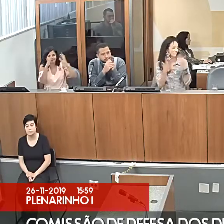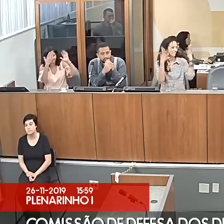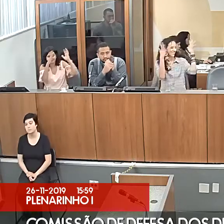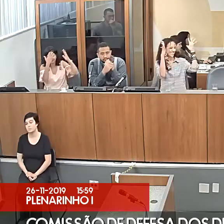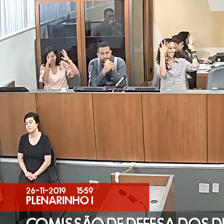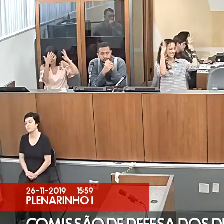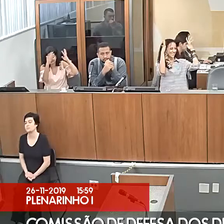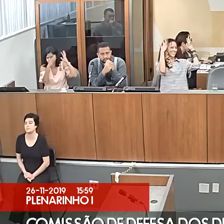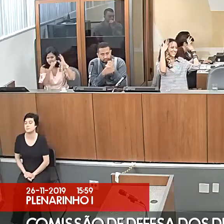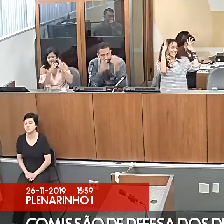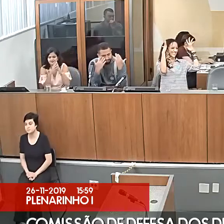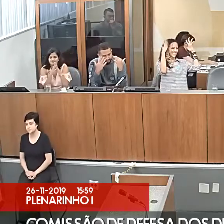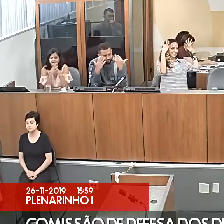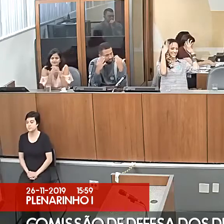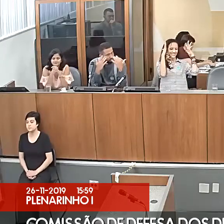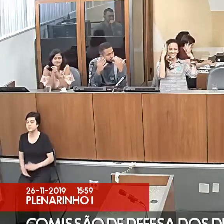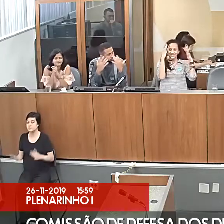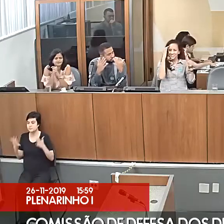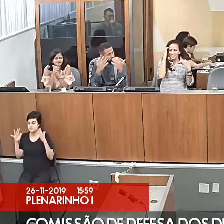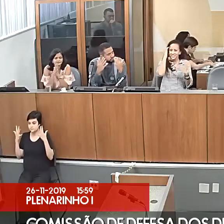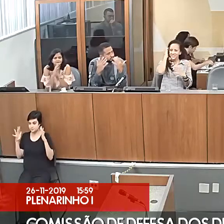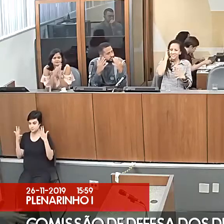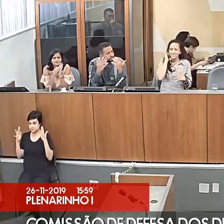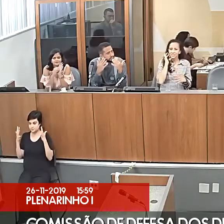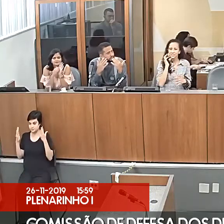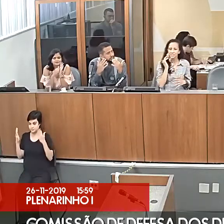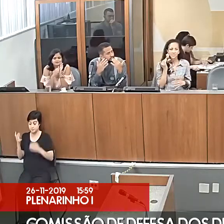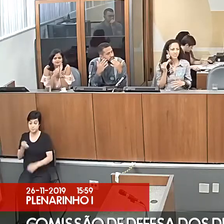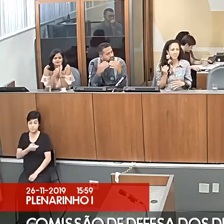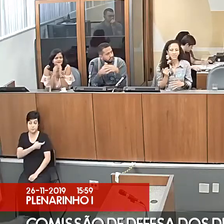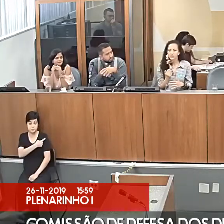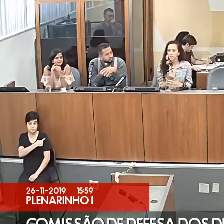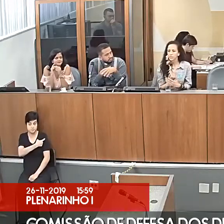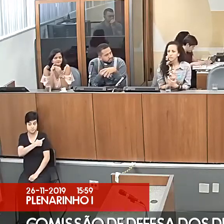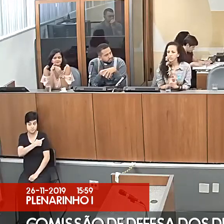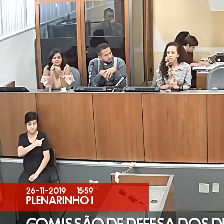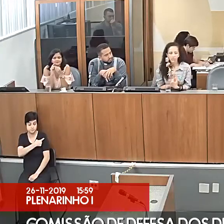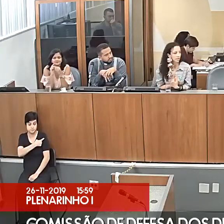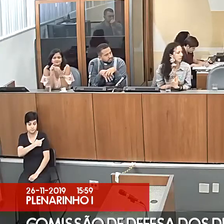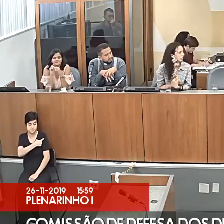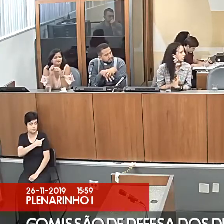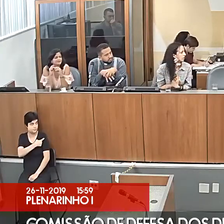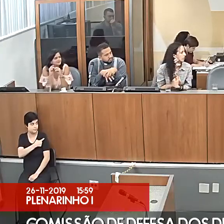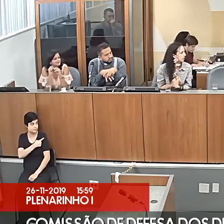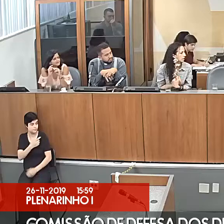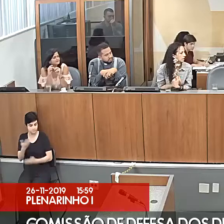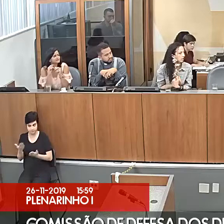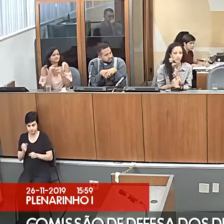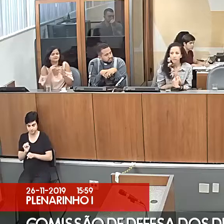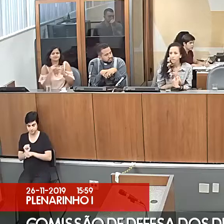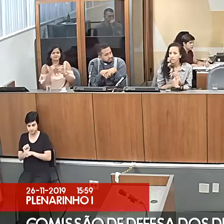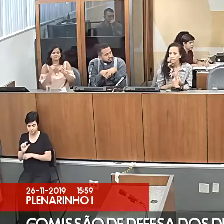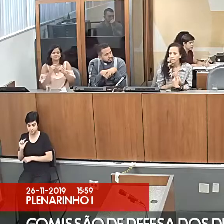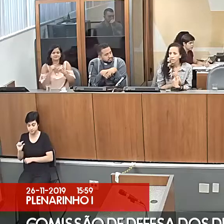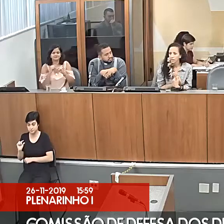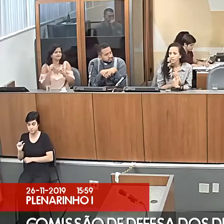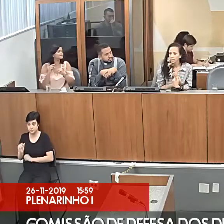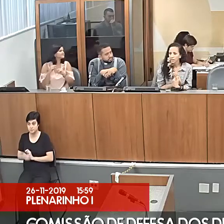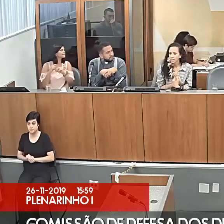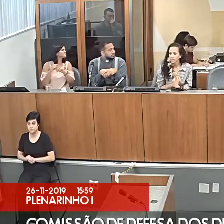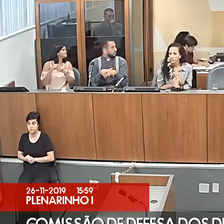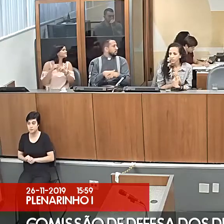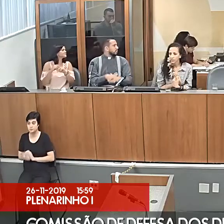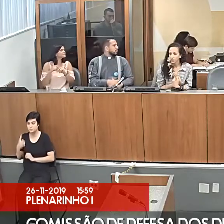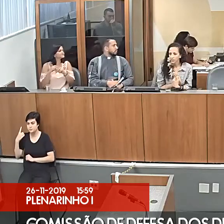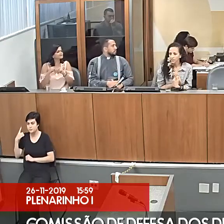bilíngues. Apoiamos o seu projeto, deputado. Crislaine. Sônia, pede... Peço para a Crislaine ficar um minutinho. Deputado, só um minuto, só